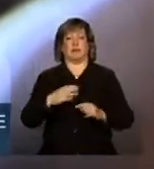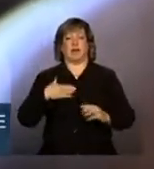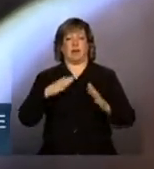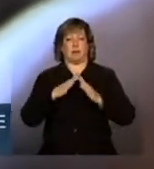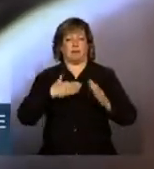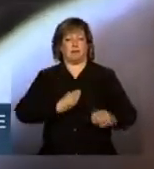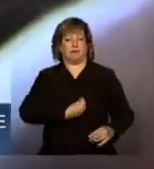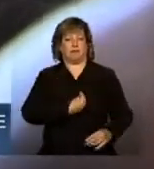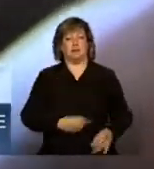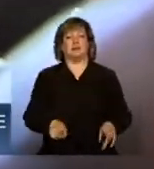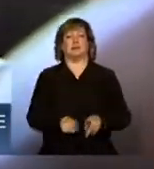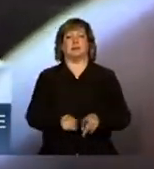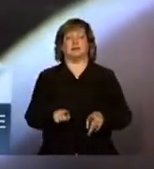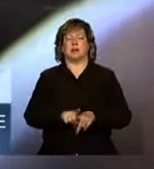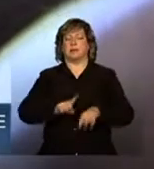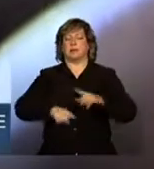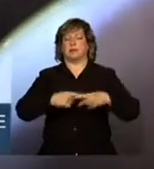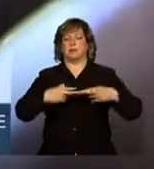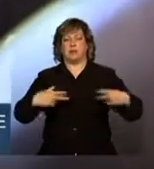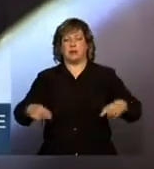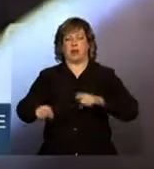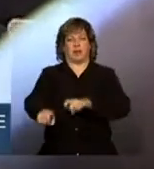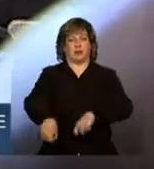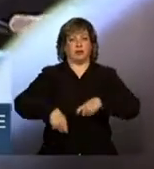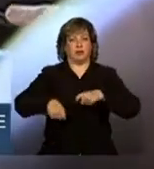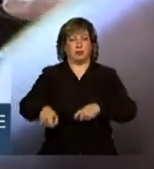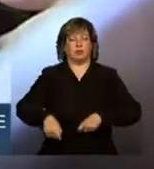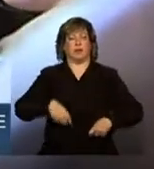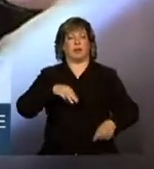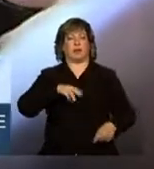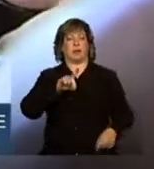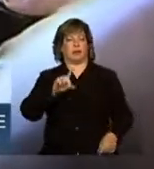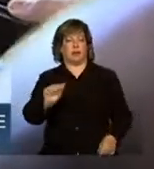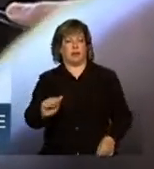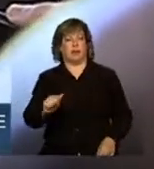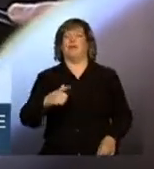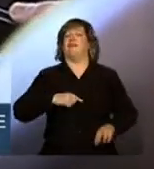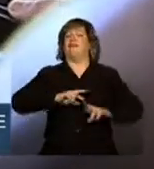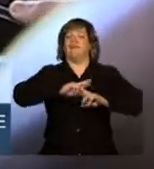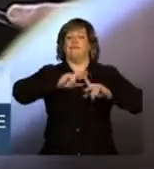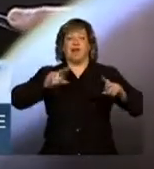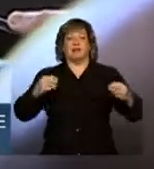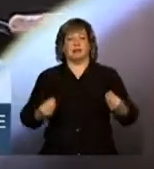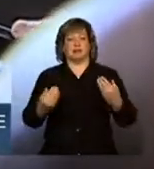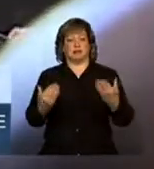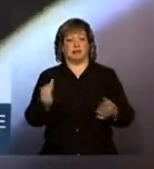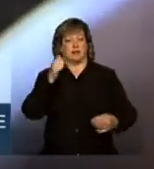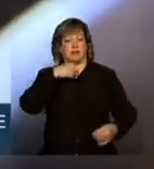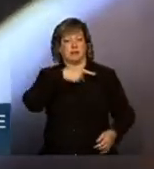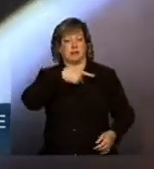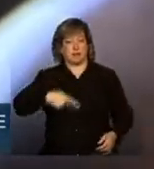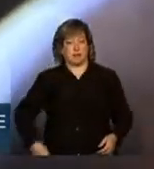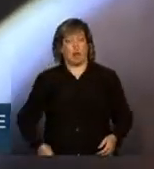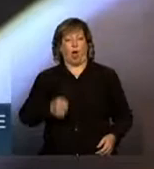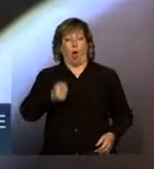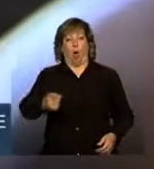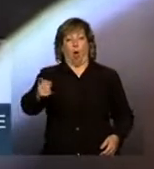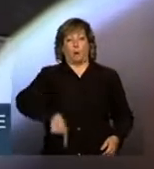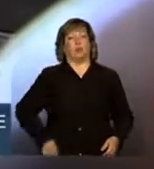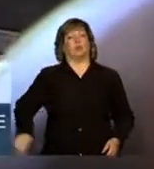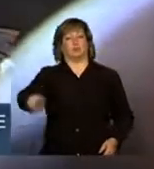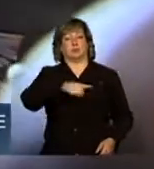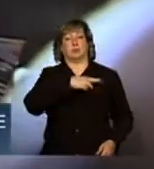Vida. Temos também equipamentos na área de agricultura, do MDA. São várias entregas que a presidenta cobrou dos ministros